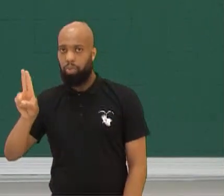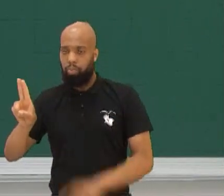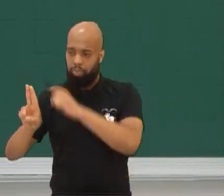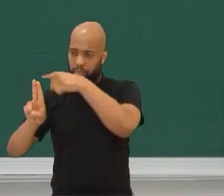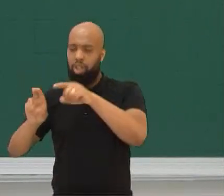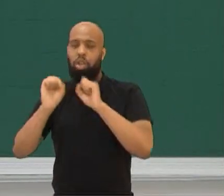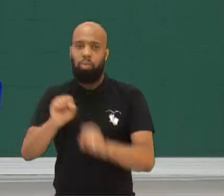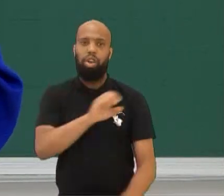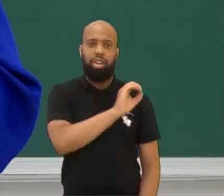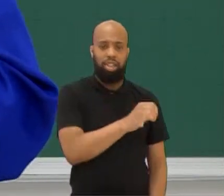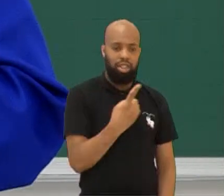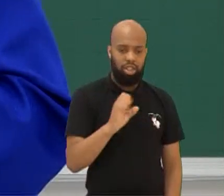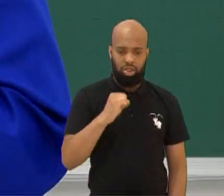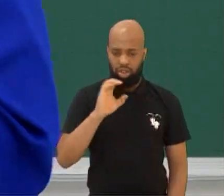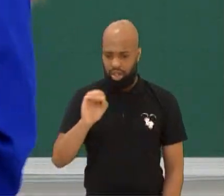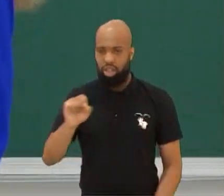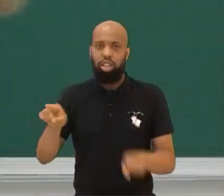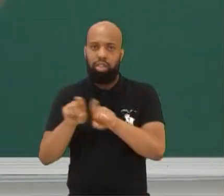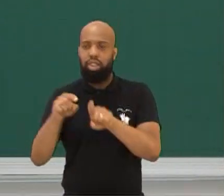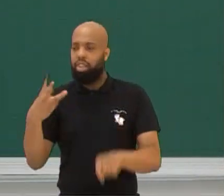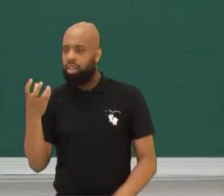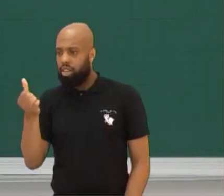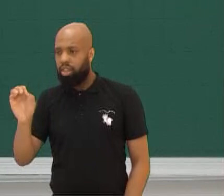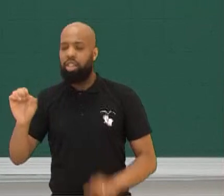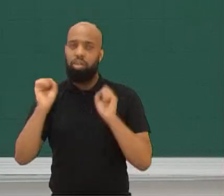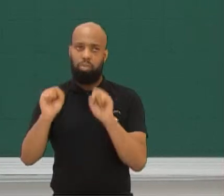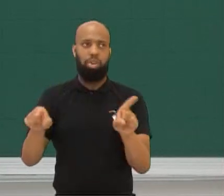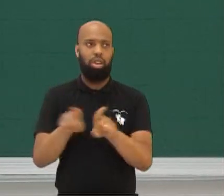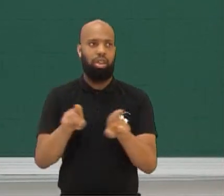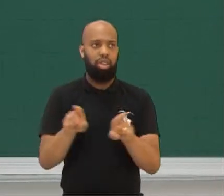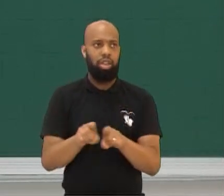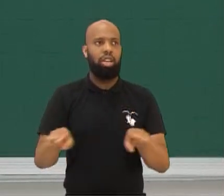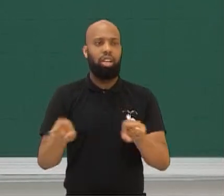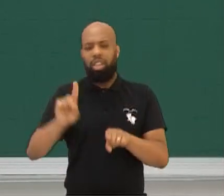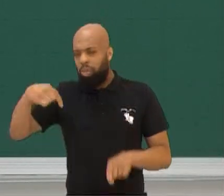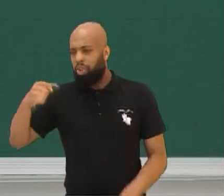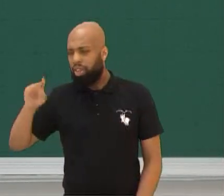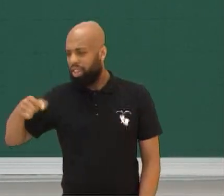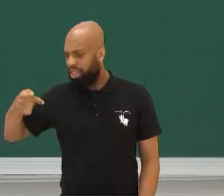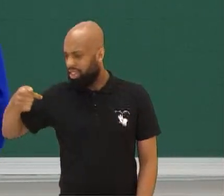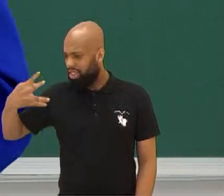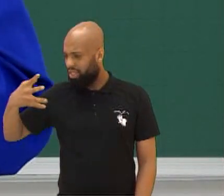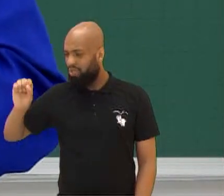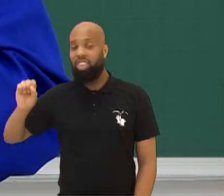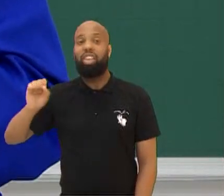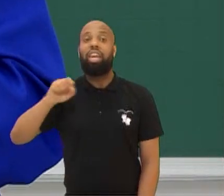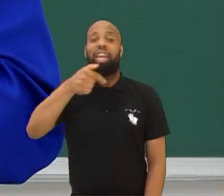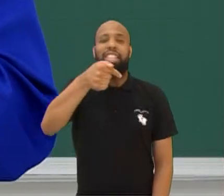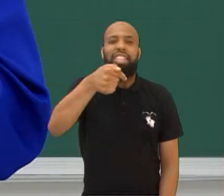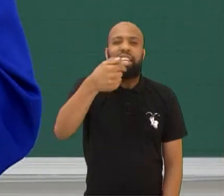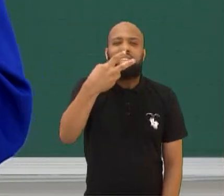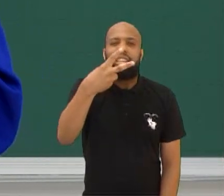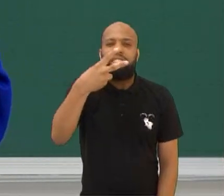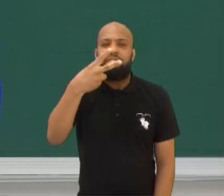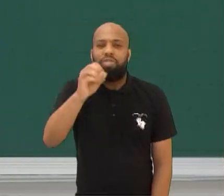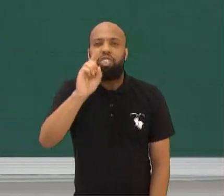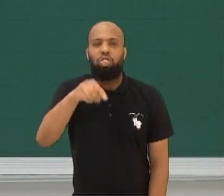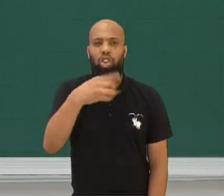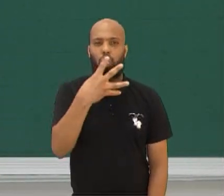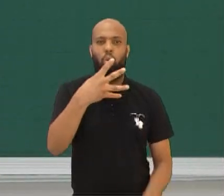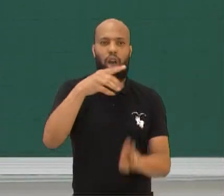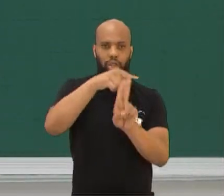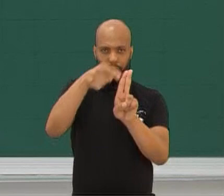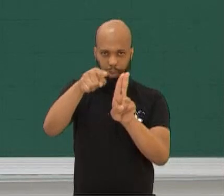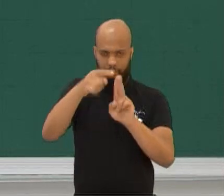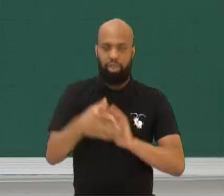0, 180 graus, 360, aqui é 720, né, porque é o 4π, sem problema nenhum, tá, Juliana?